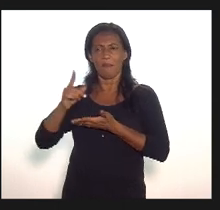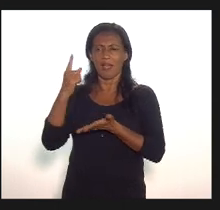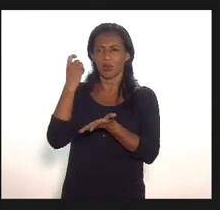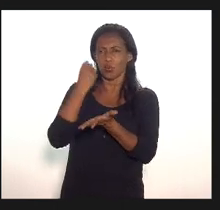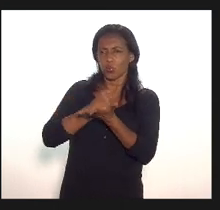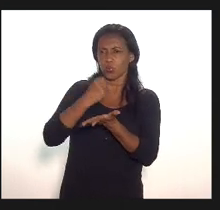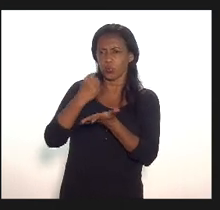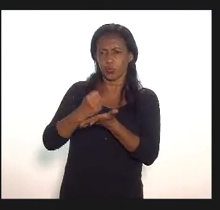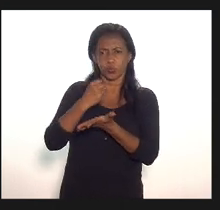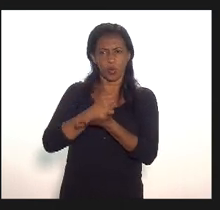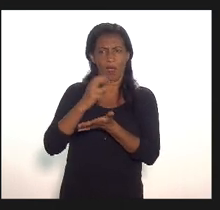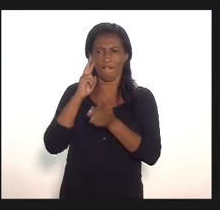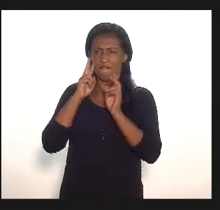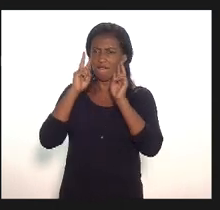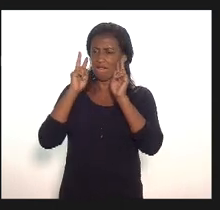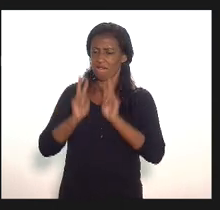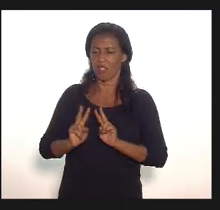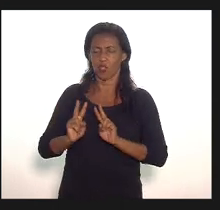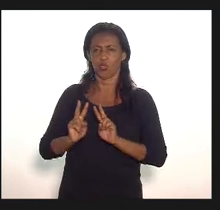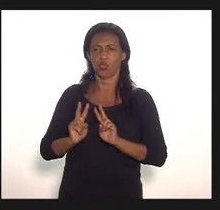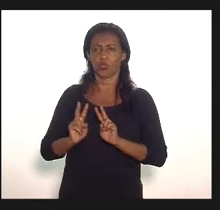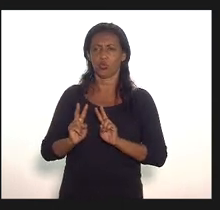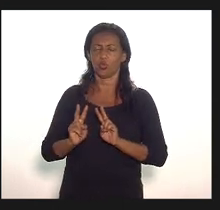contrato não tem sido visto até o momento